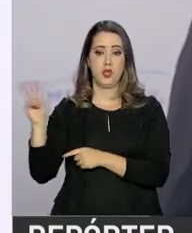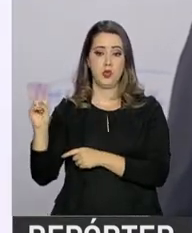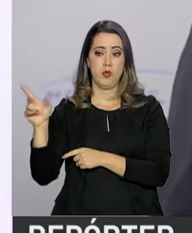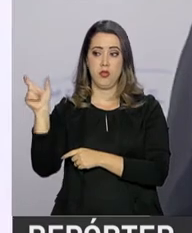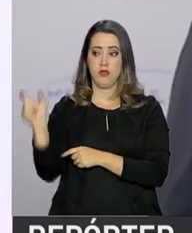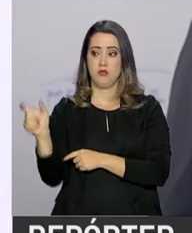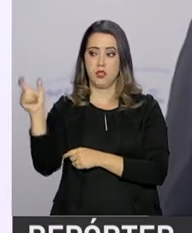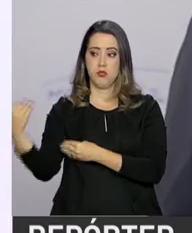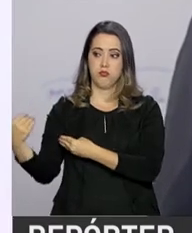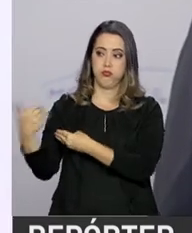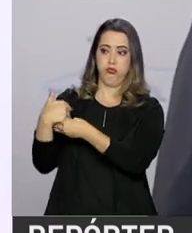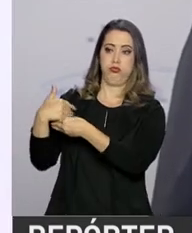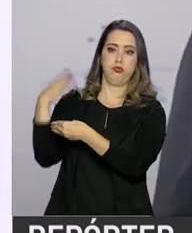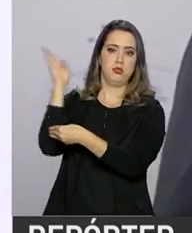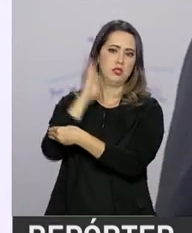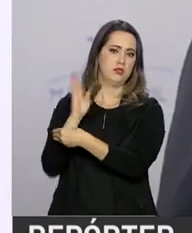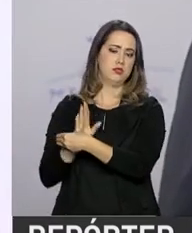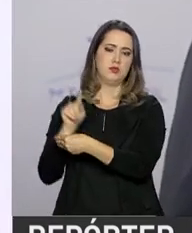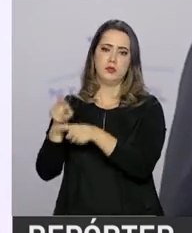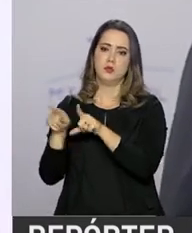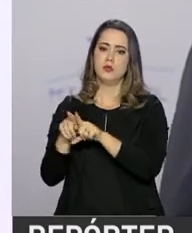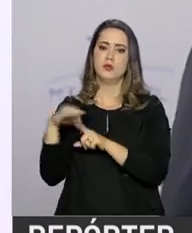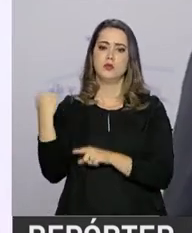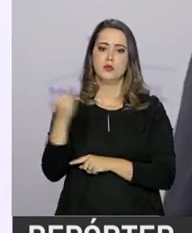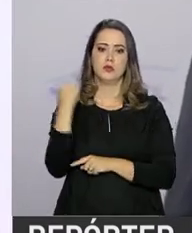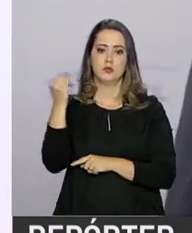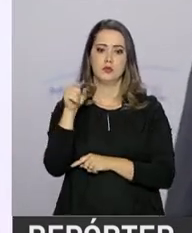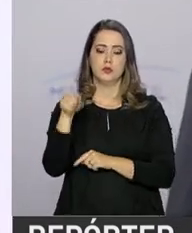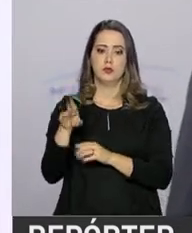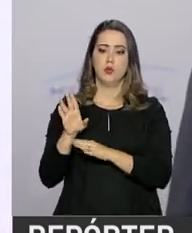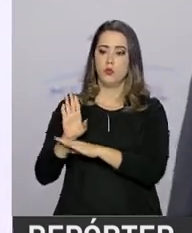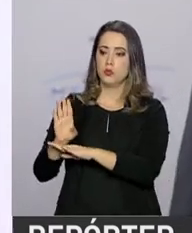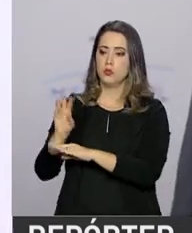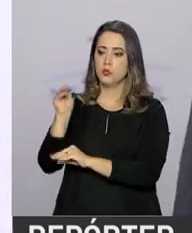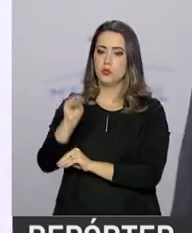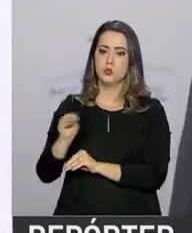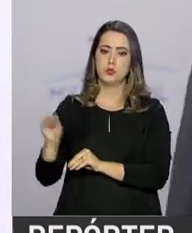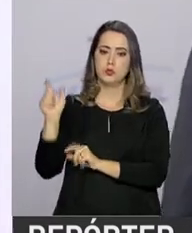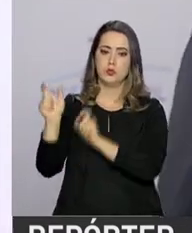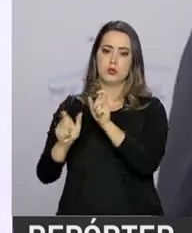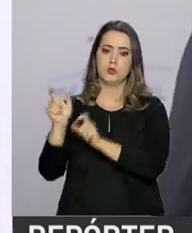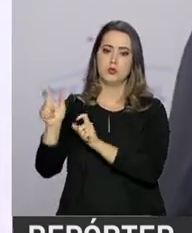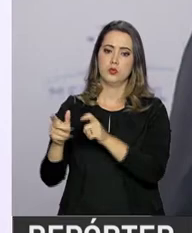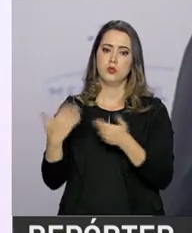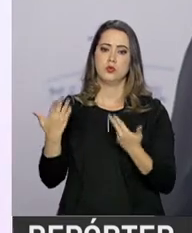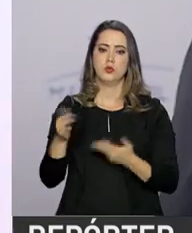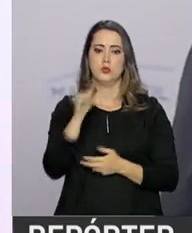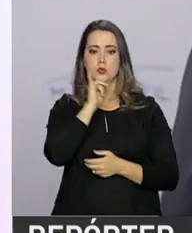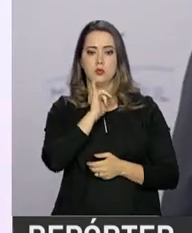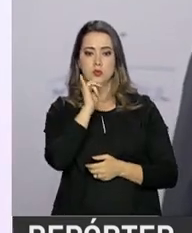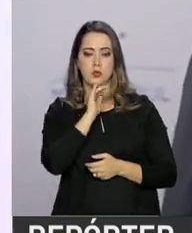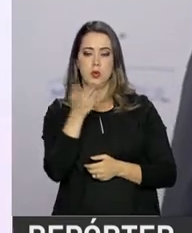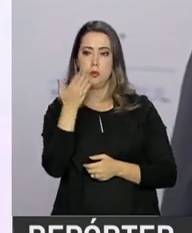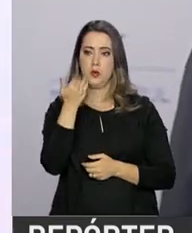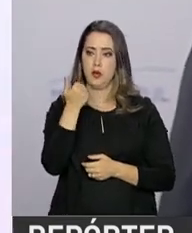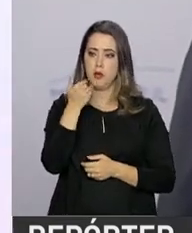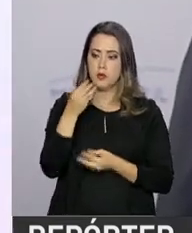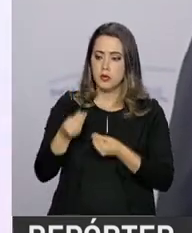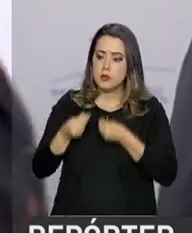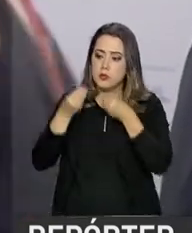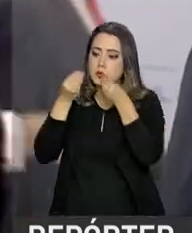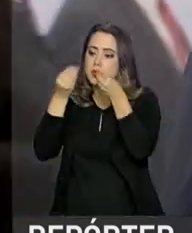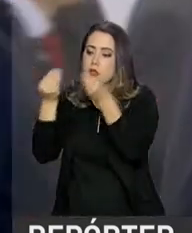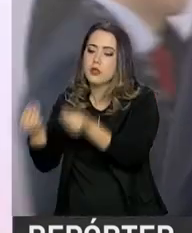o presidente michel temer destacou as medidas tomadas para garantir assistência aos imigrantes como fornecimento de alimentação remédios